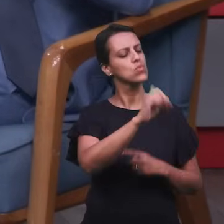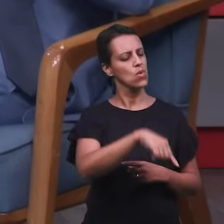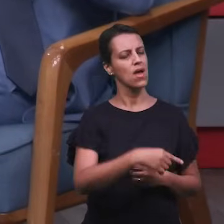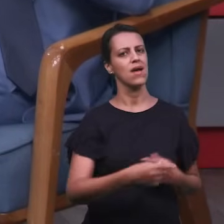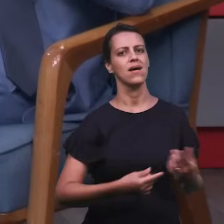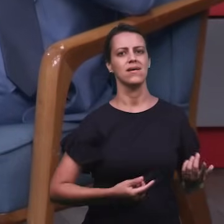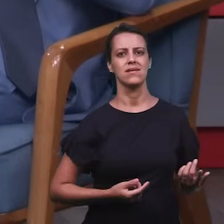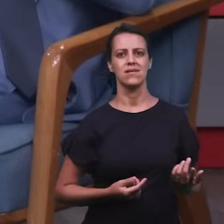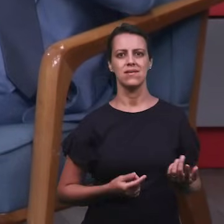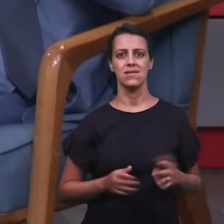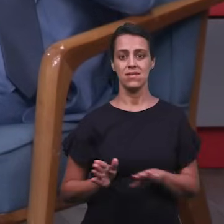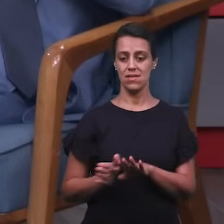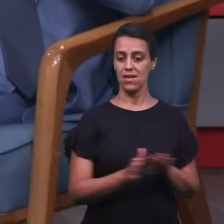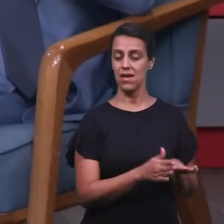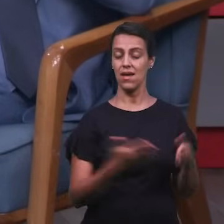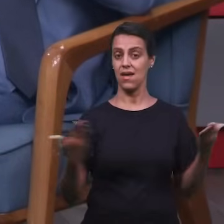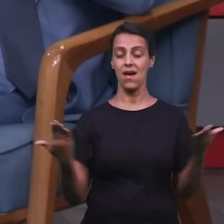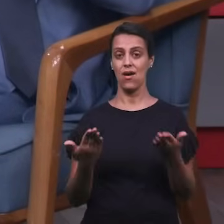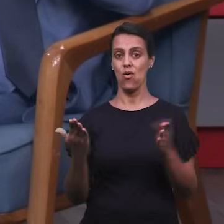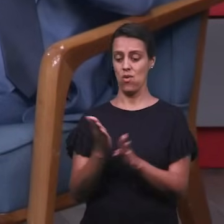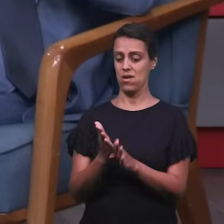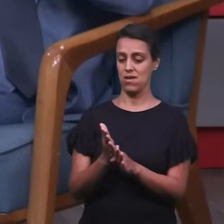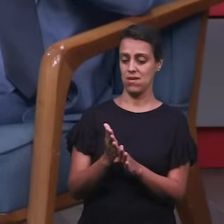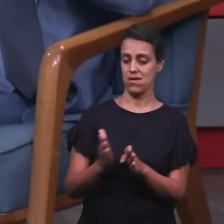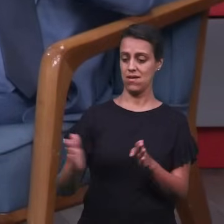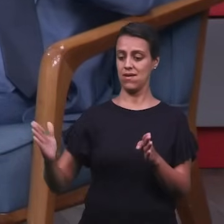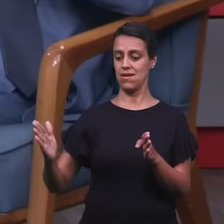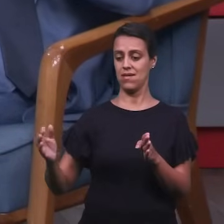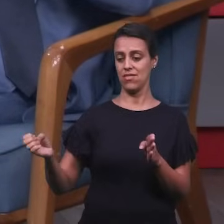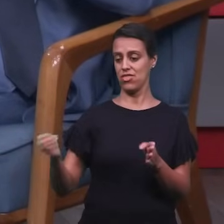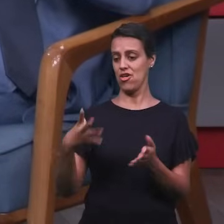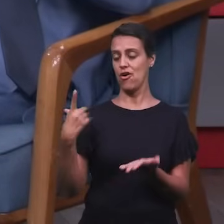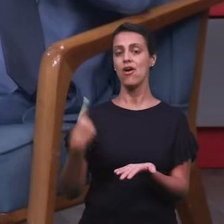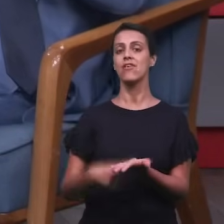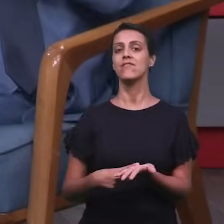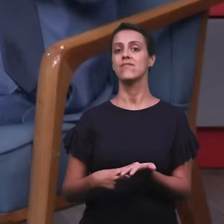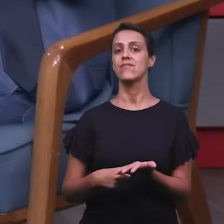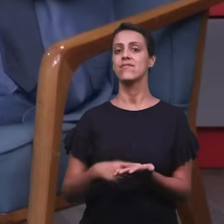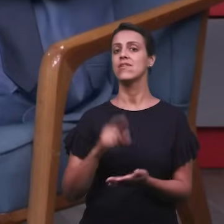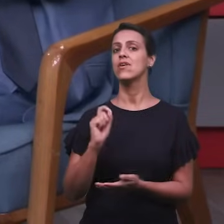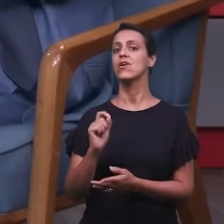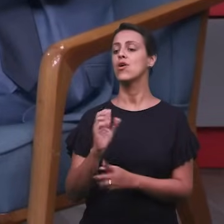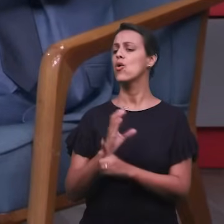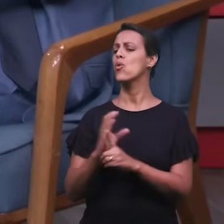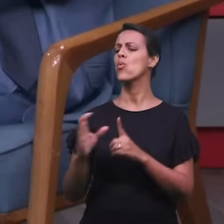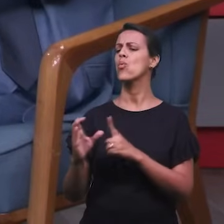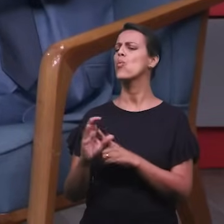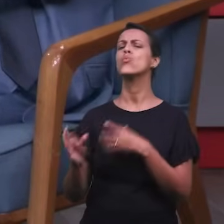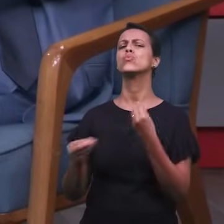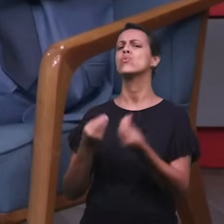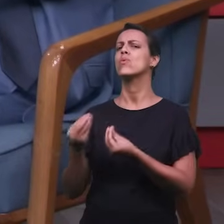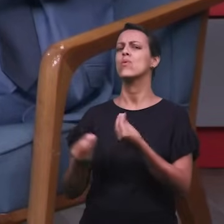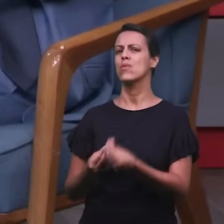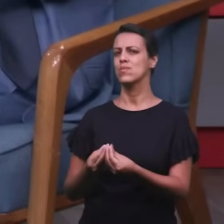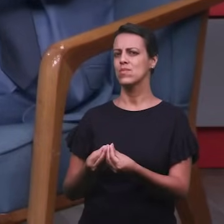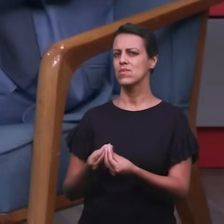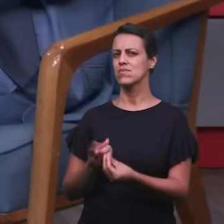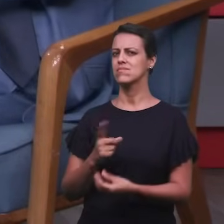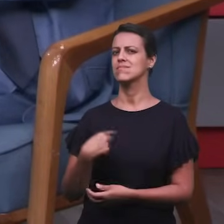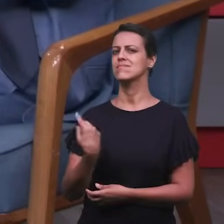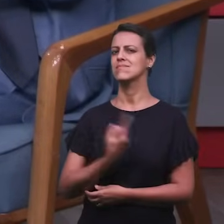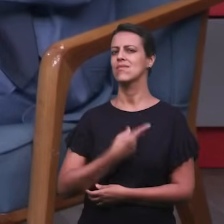qual o nosso culto agora? O culto agora é o culto quando nós entramos no lugar